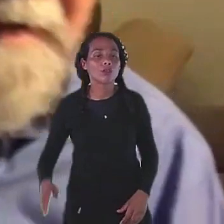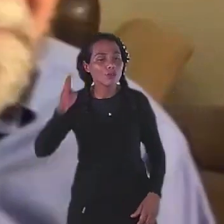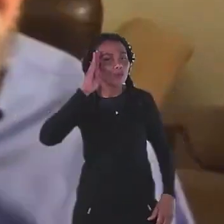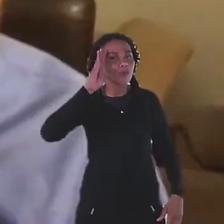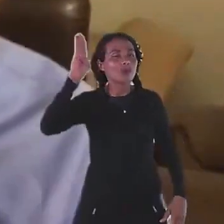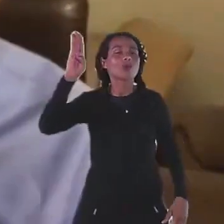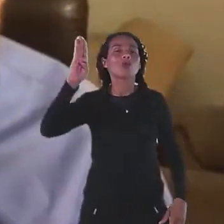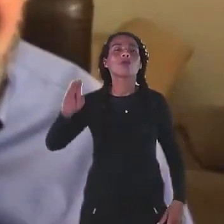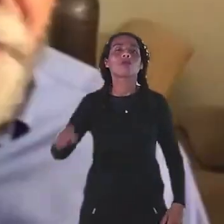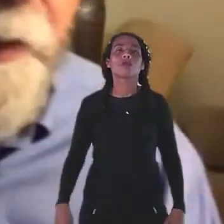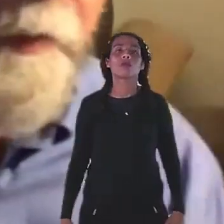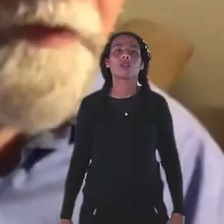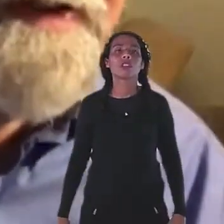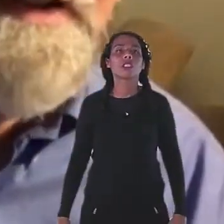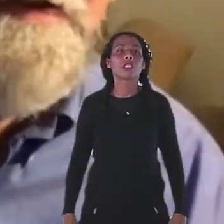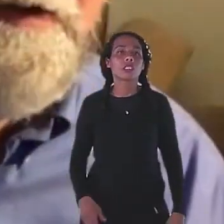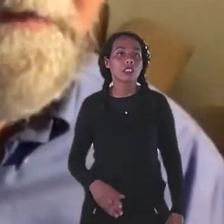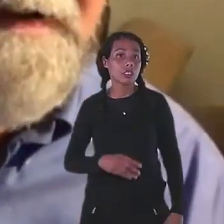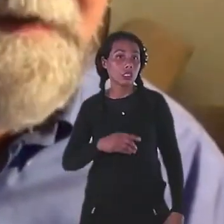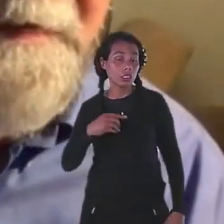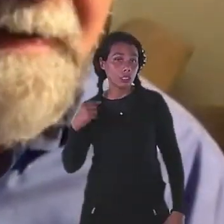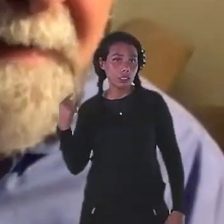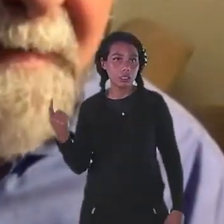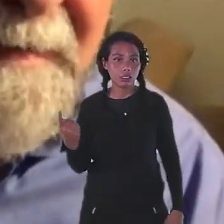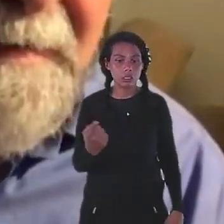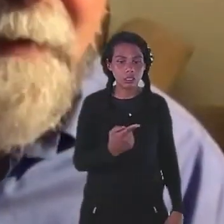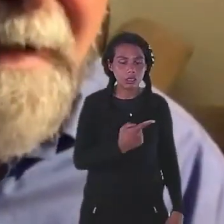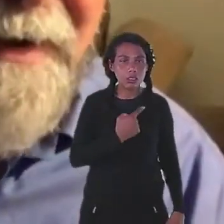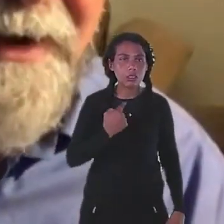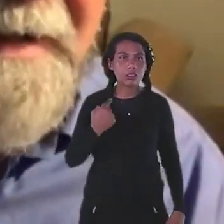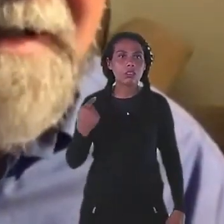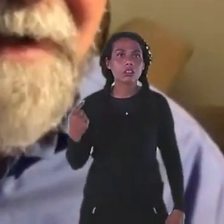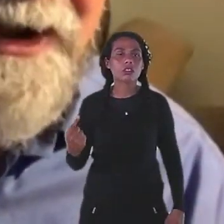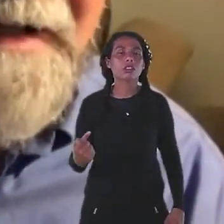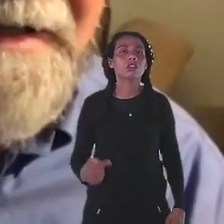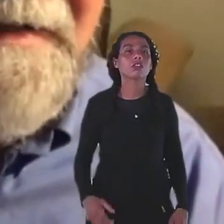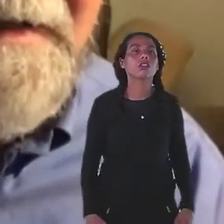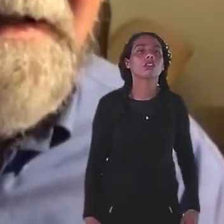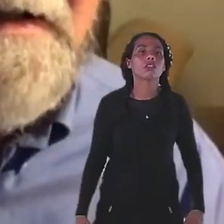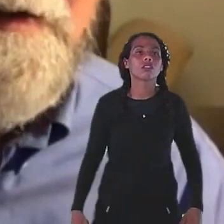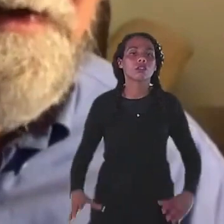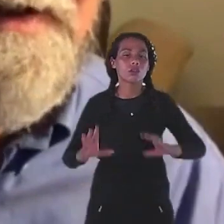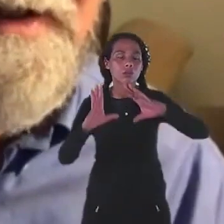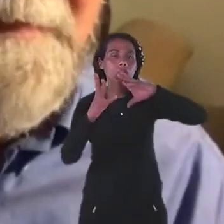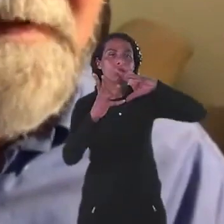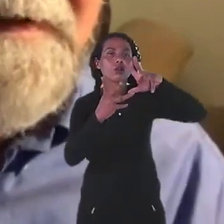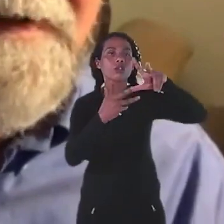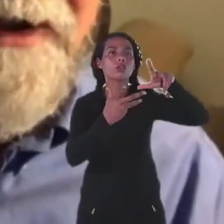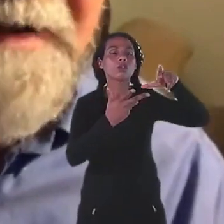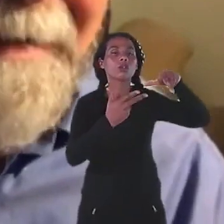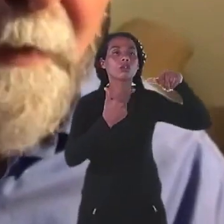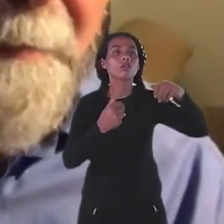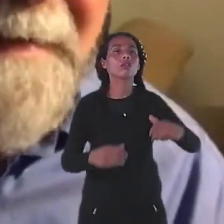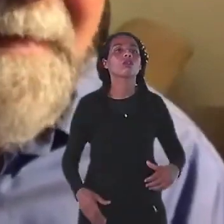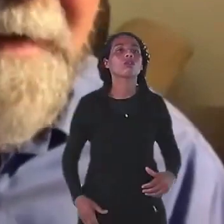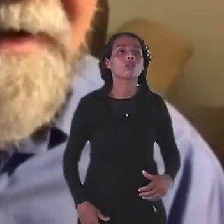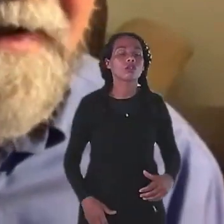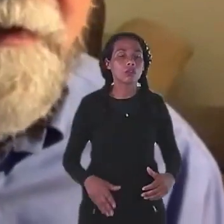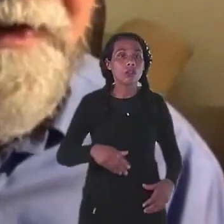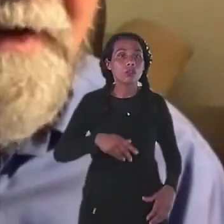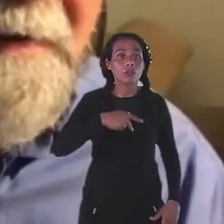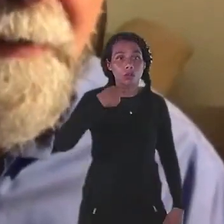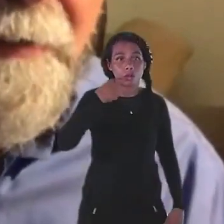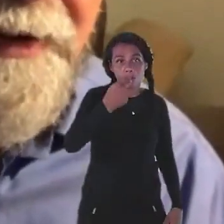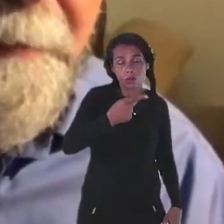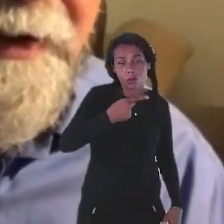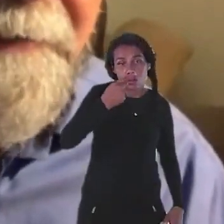nos comunicamos com o mundo exterior, principalmente através da linguagem, que aí já é um sistema digital,